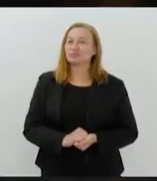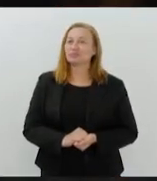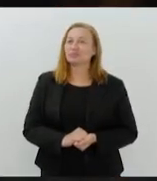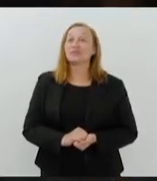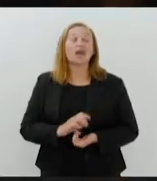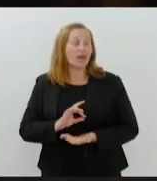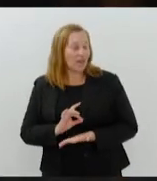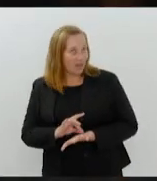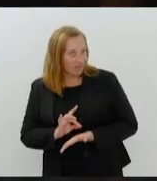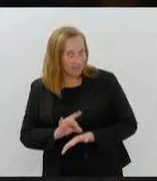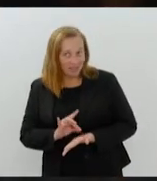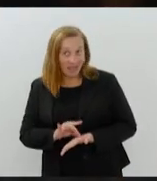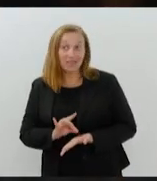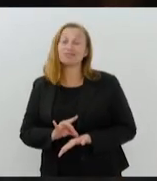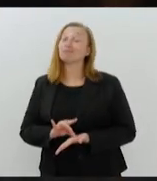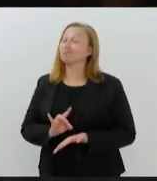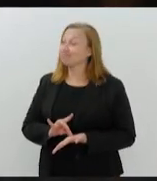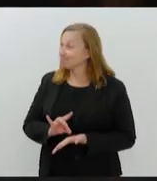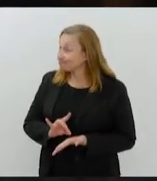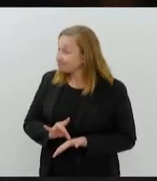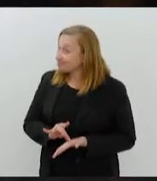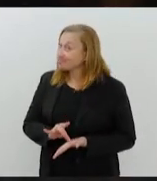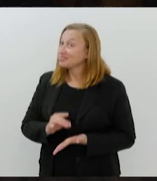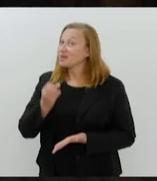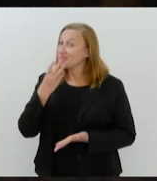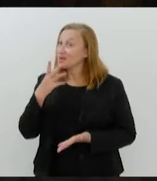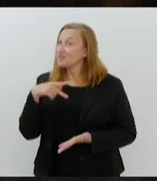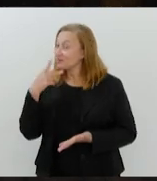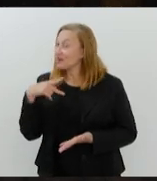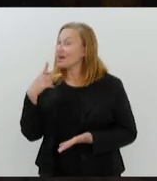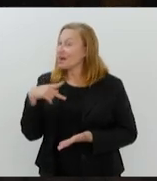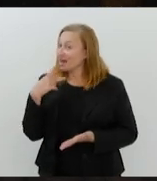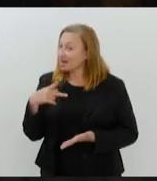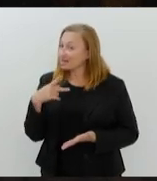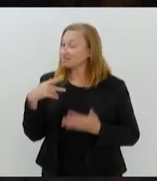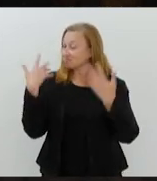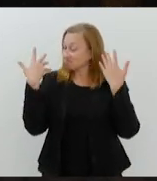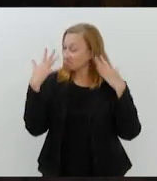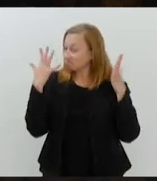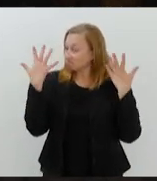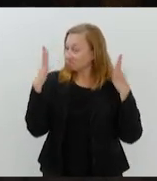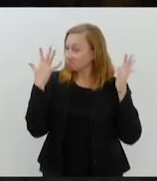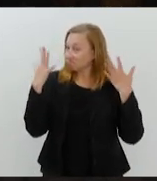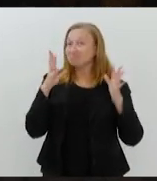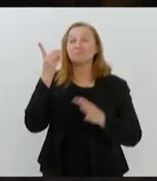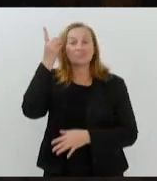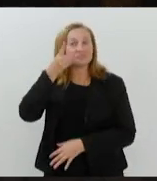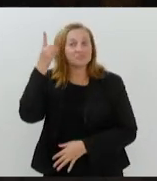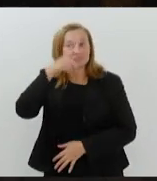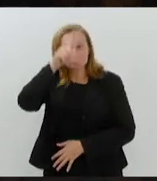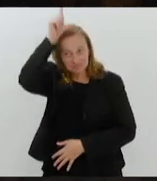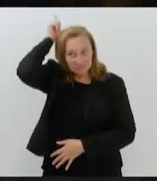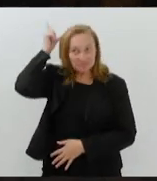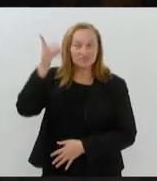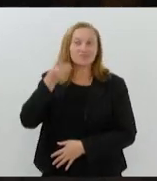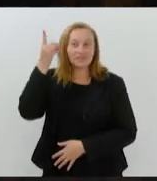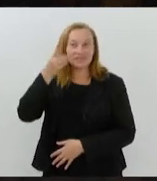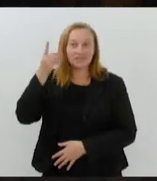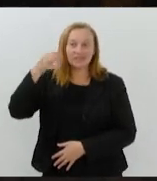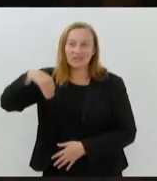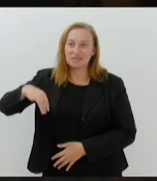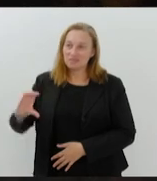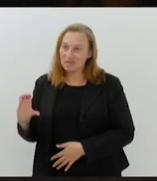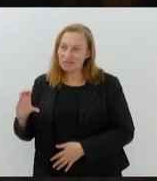É verdade. Bem ressaltado com louvor. Deputado Luiz Paulo, deputado Carlos Mink,